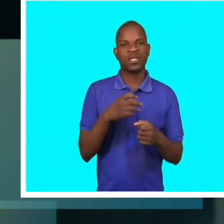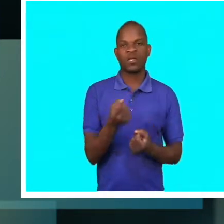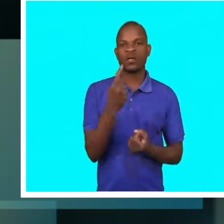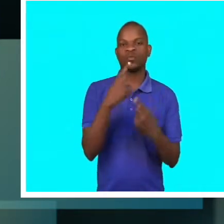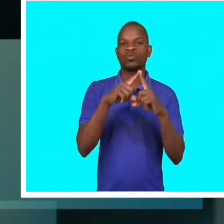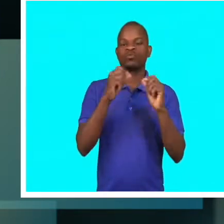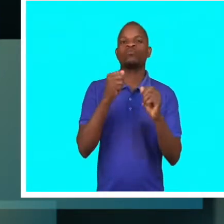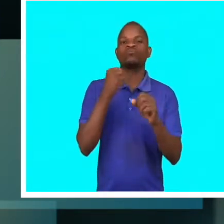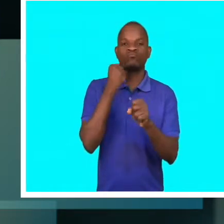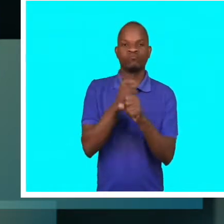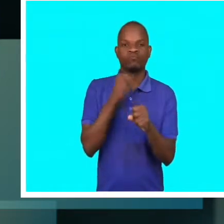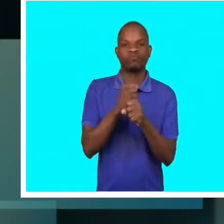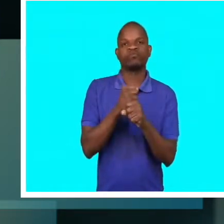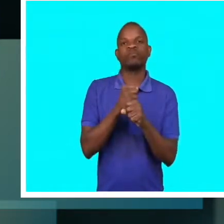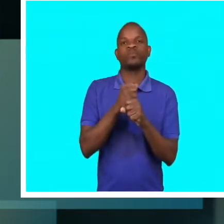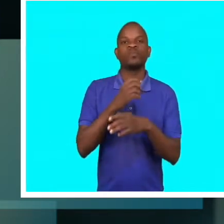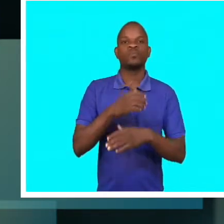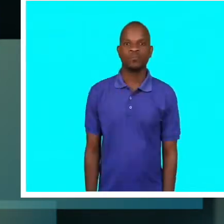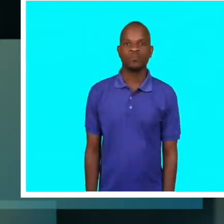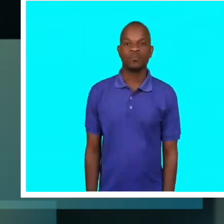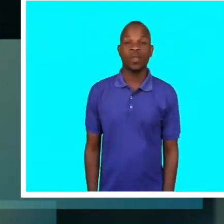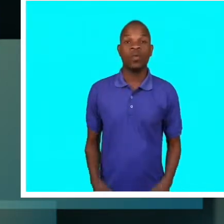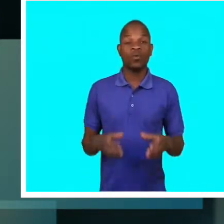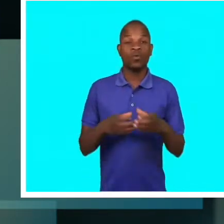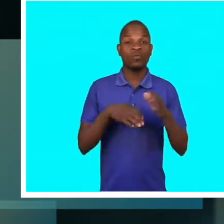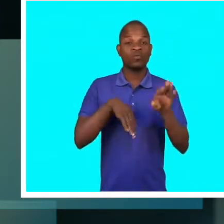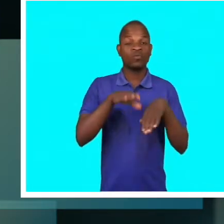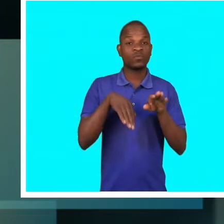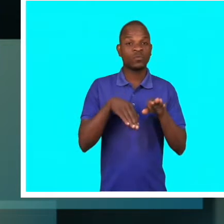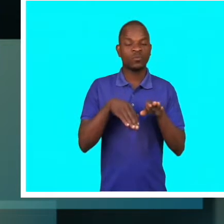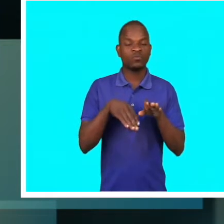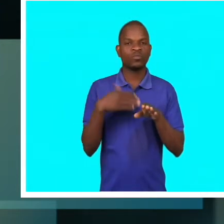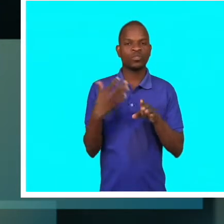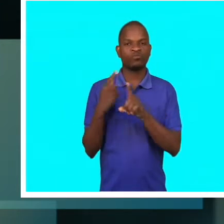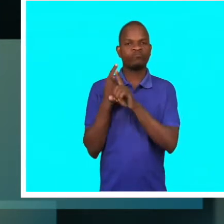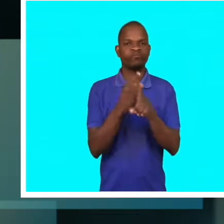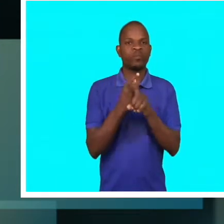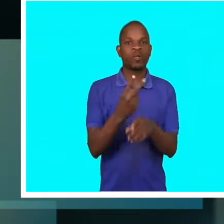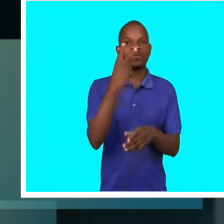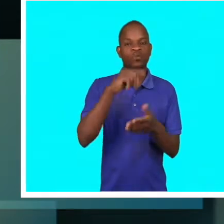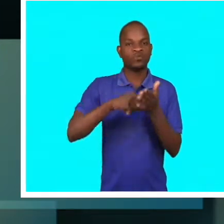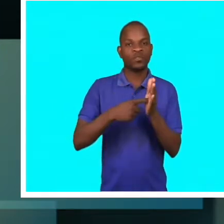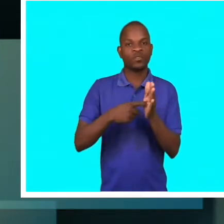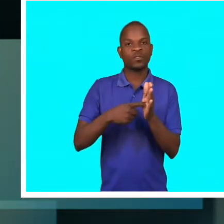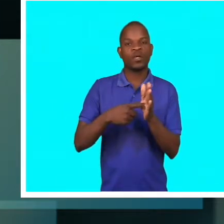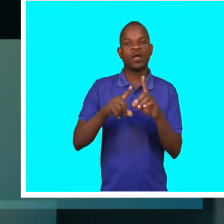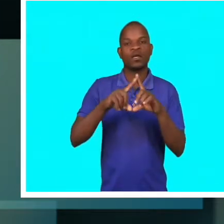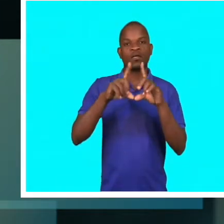haver ainda muito trabalho por ser feito. Moçambique foi duas vezes ao campo. Correto?